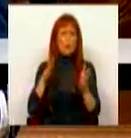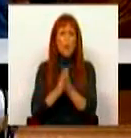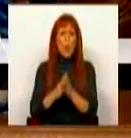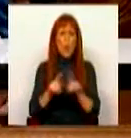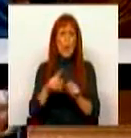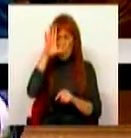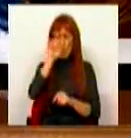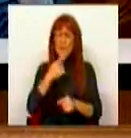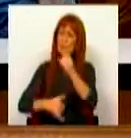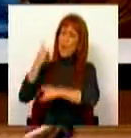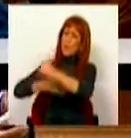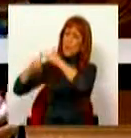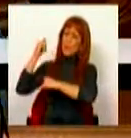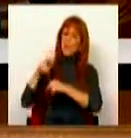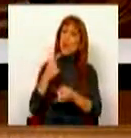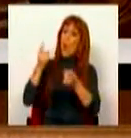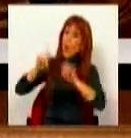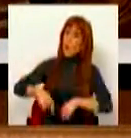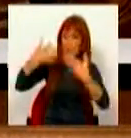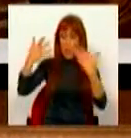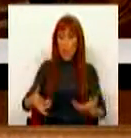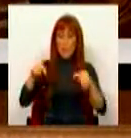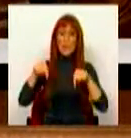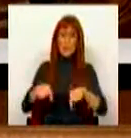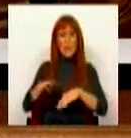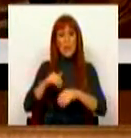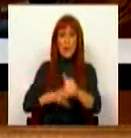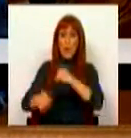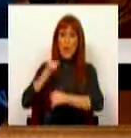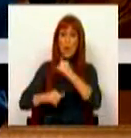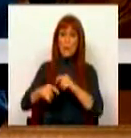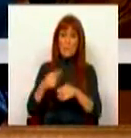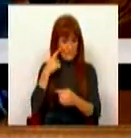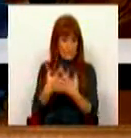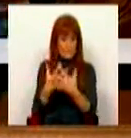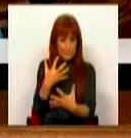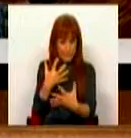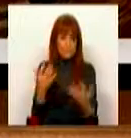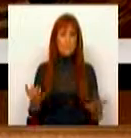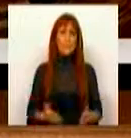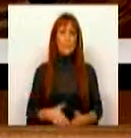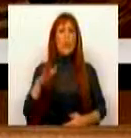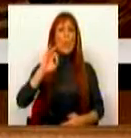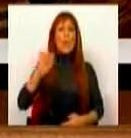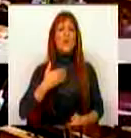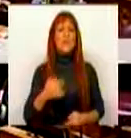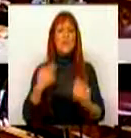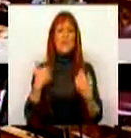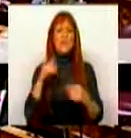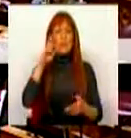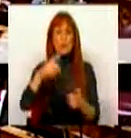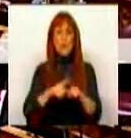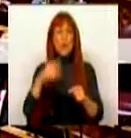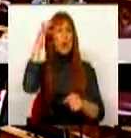sua governação a andar para trás e mais uma vez hoje aqui ficou isso evidente. O PST deixou cair